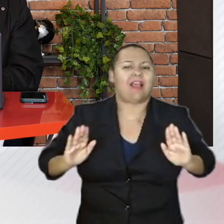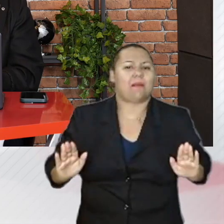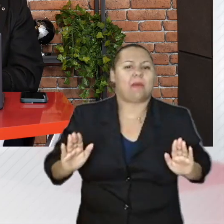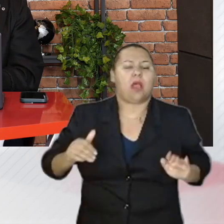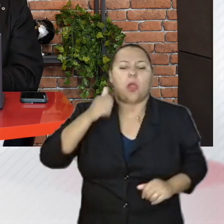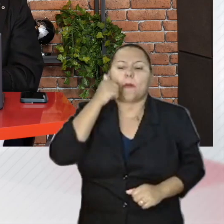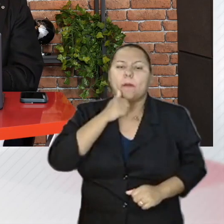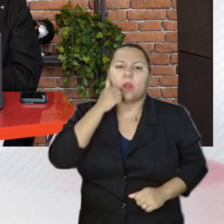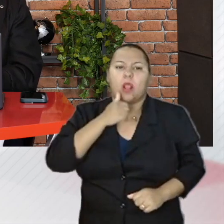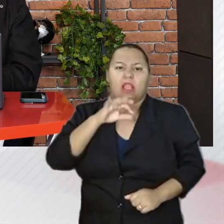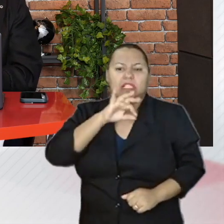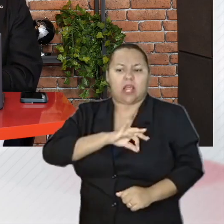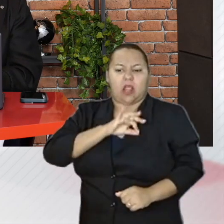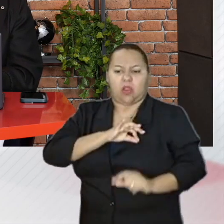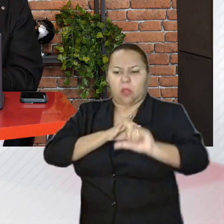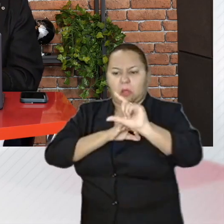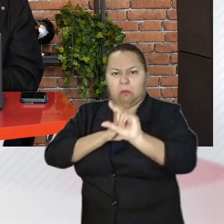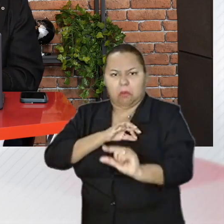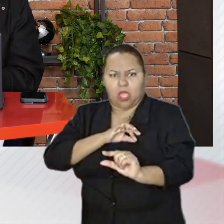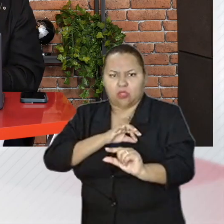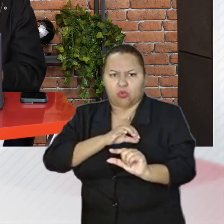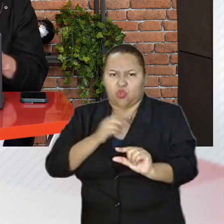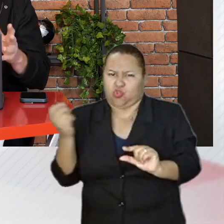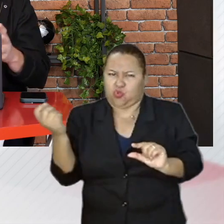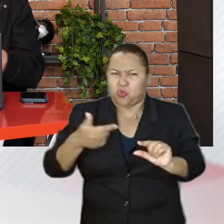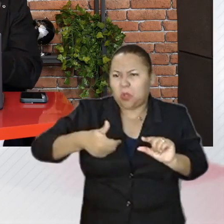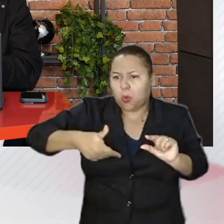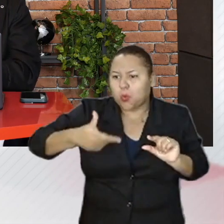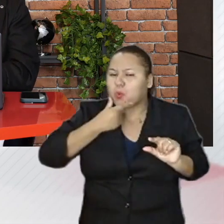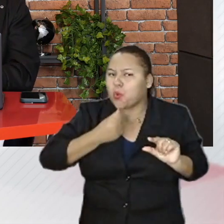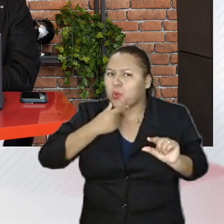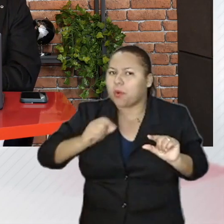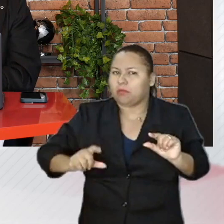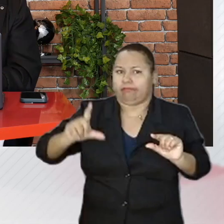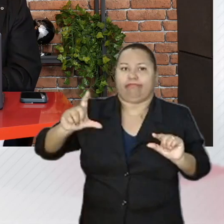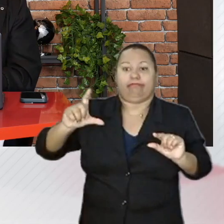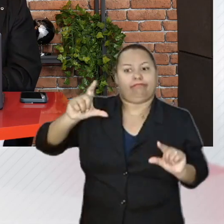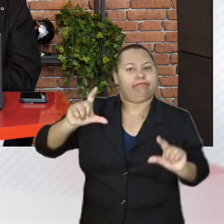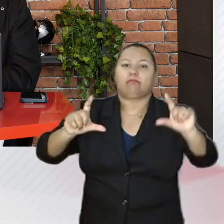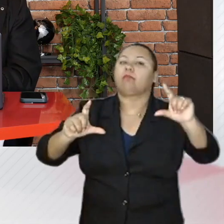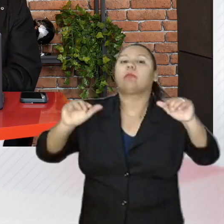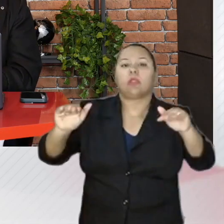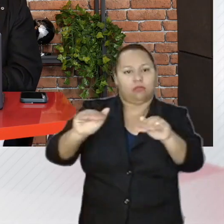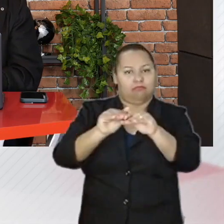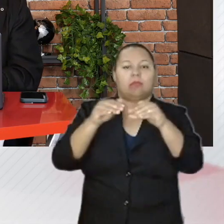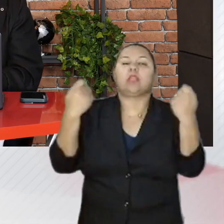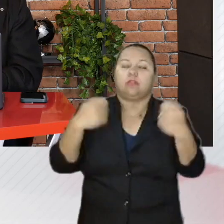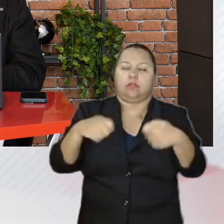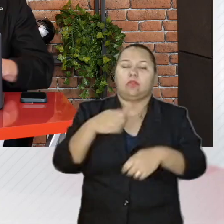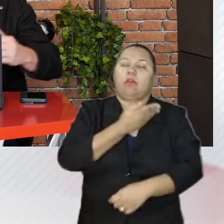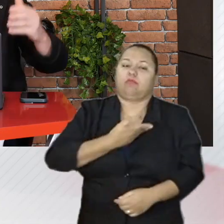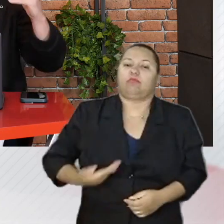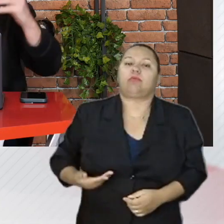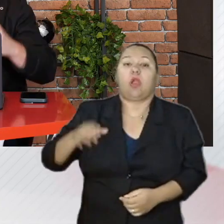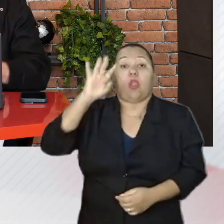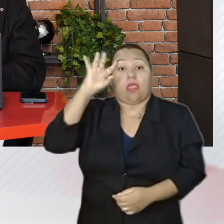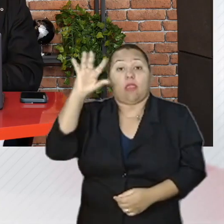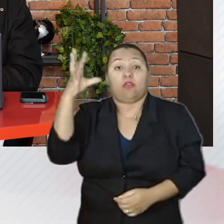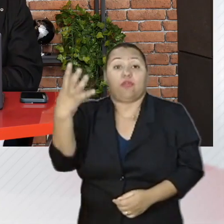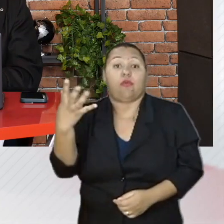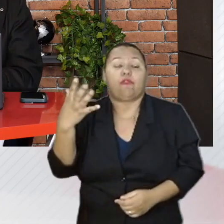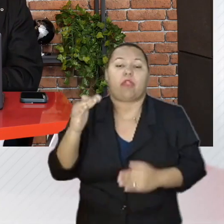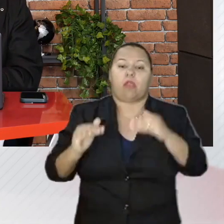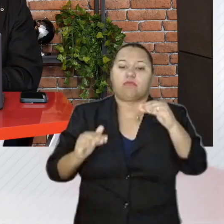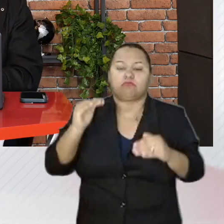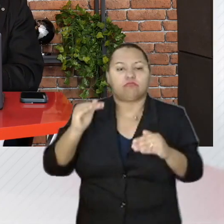menos que o homem e ser punido por isso, e ter um programa para isso se resolver a médio e longo